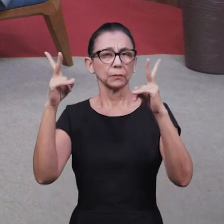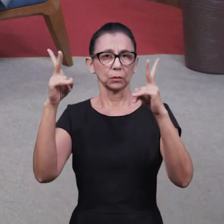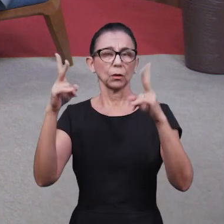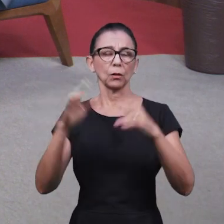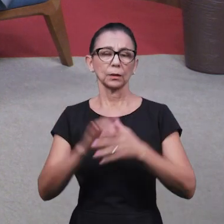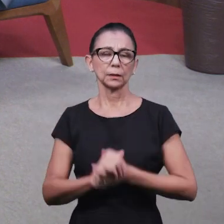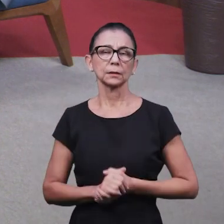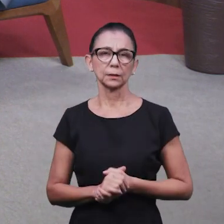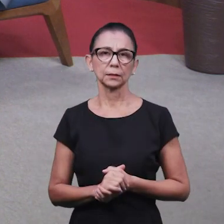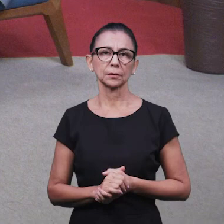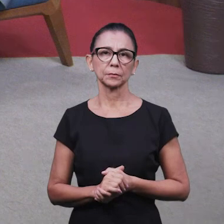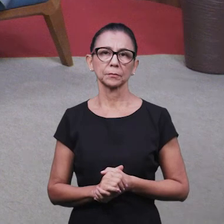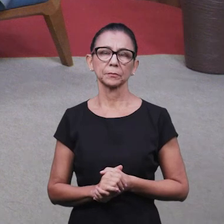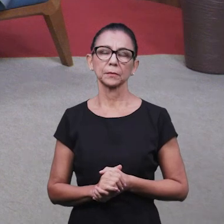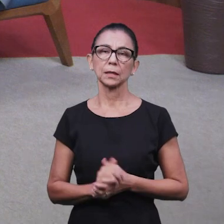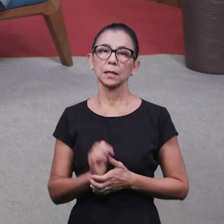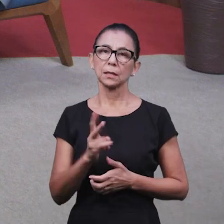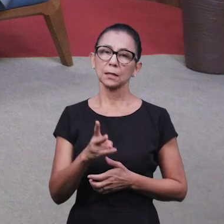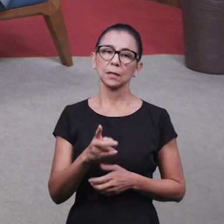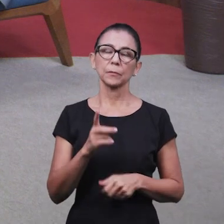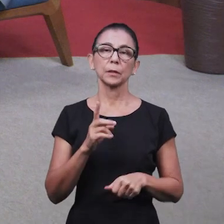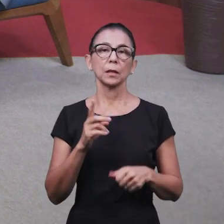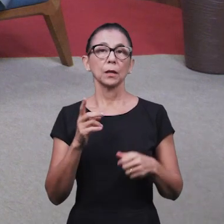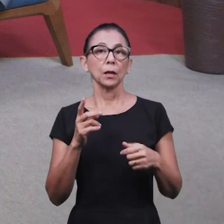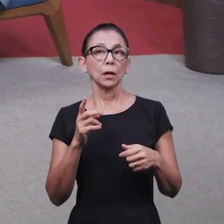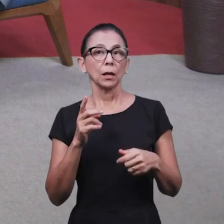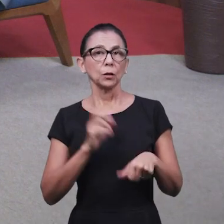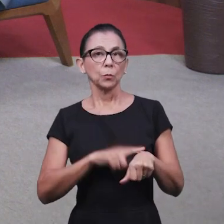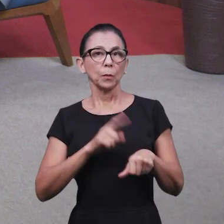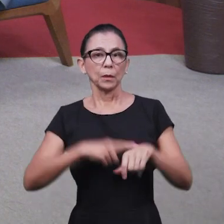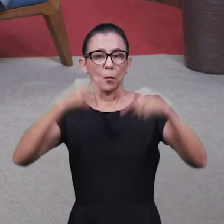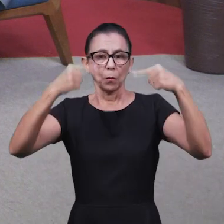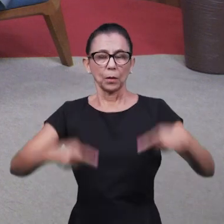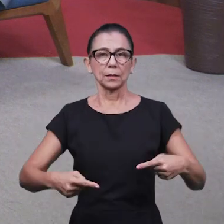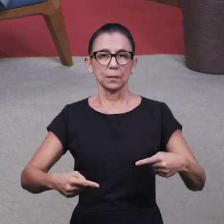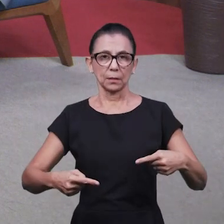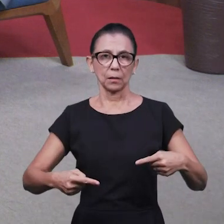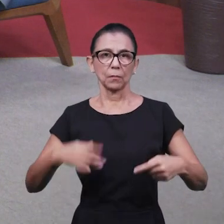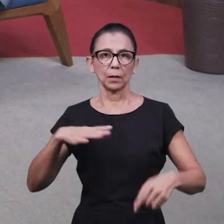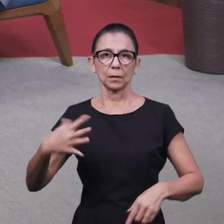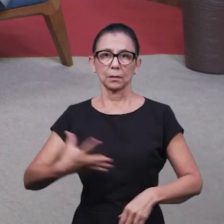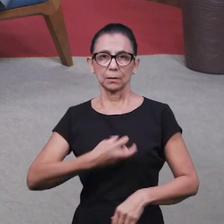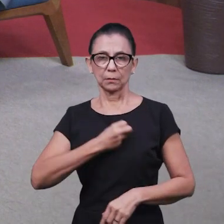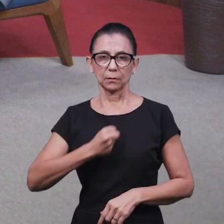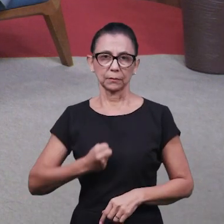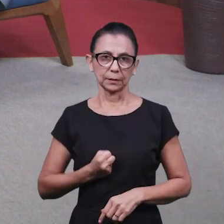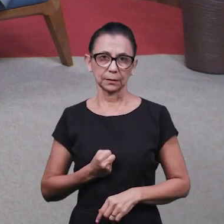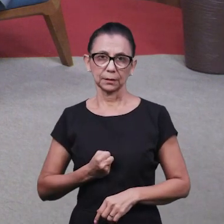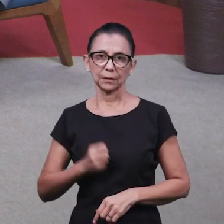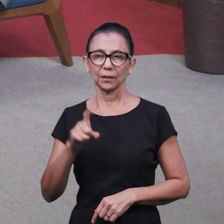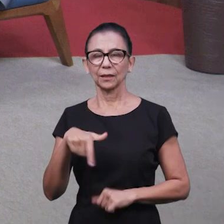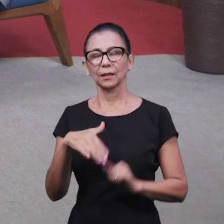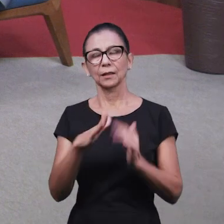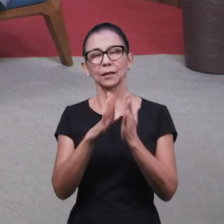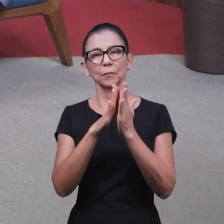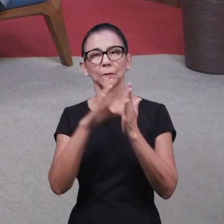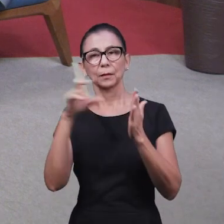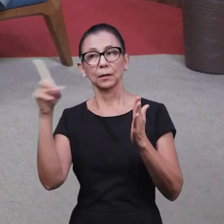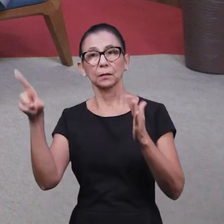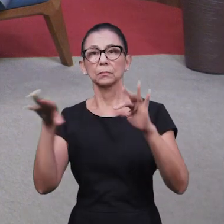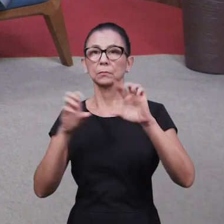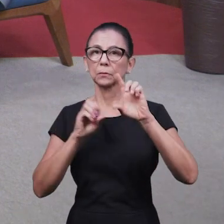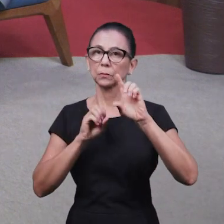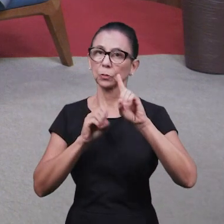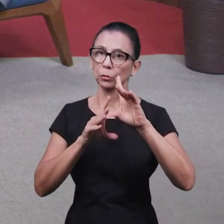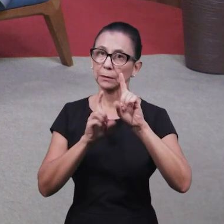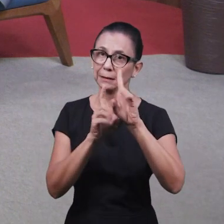contra a oposição à nossa salvação, é exatamente a palavra do Senhor, né? É a doutrina, é